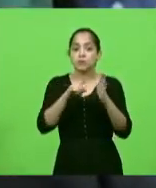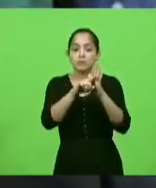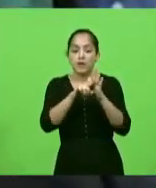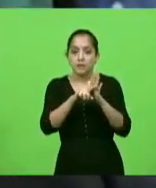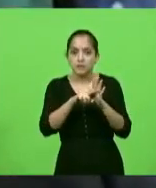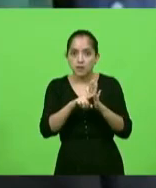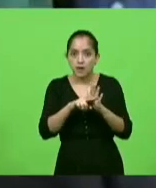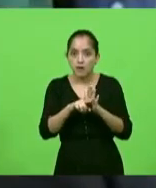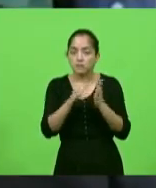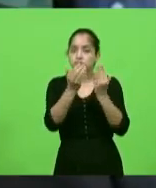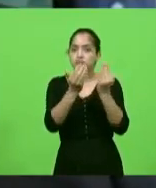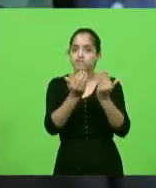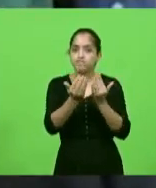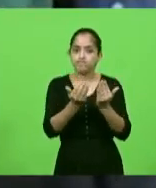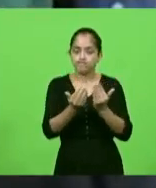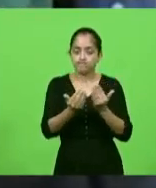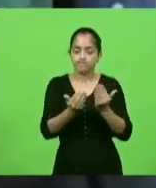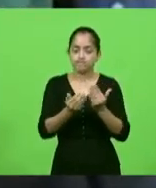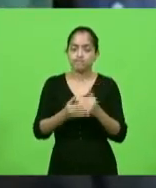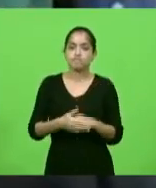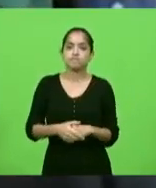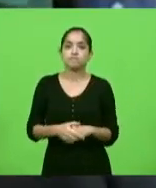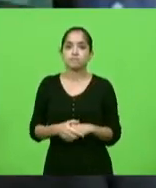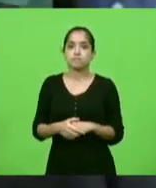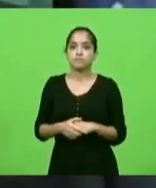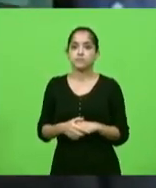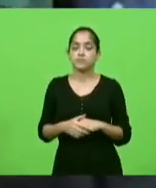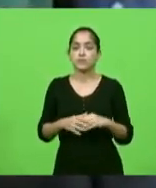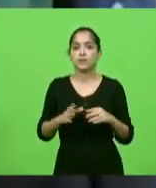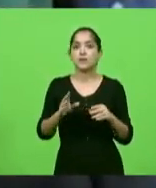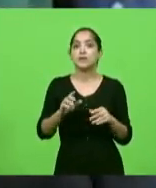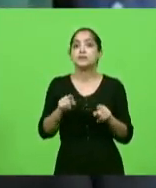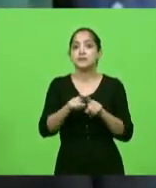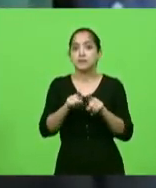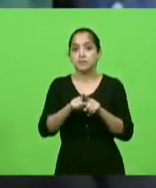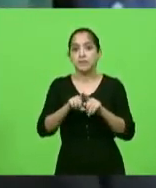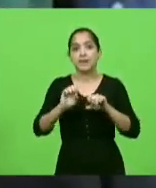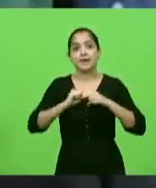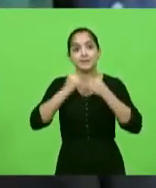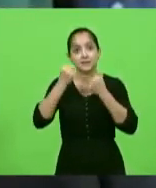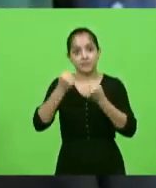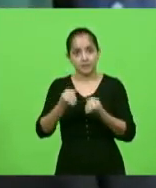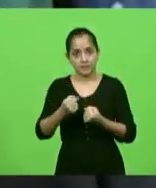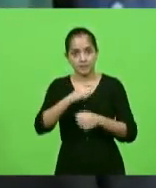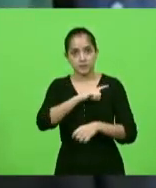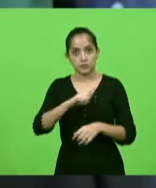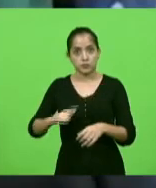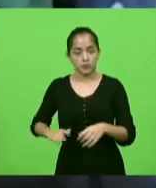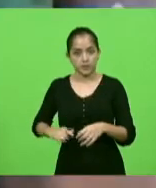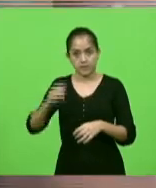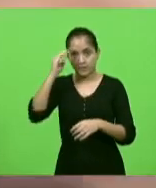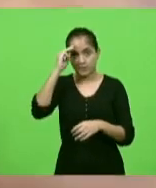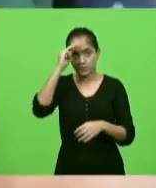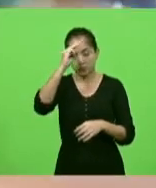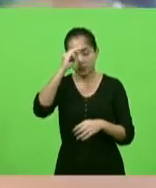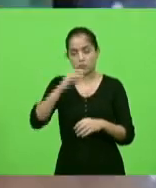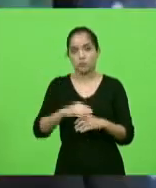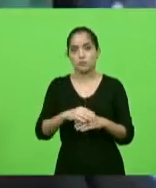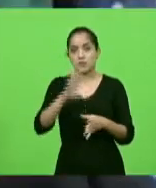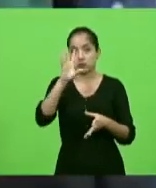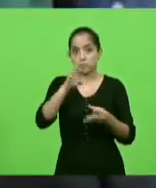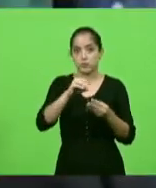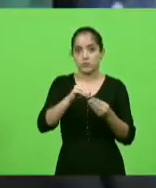análise passa a ser feita bora ver se junta a defesa do Governador Carlos Moisés da Silva as